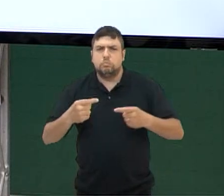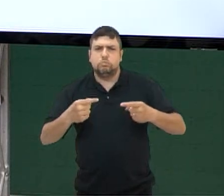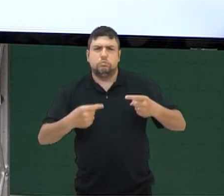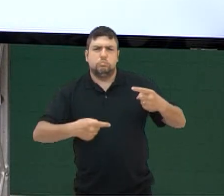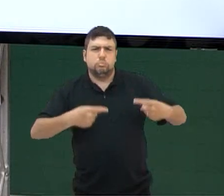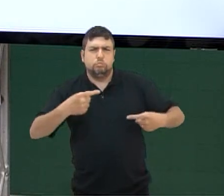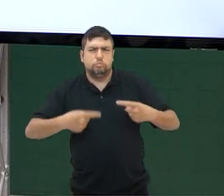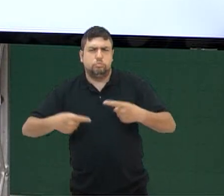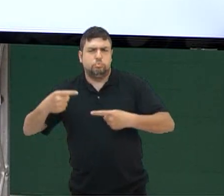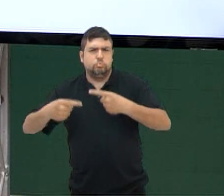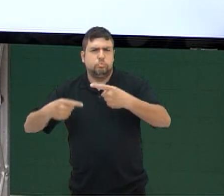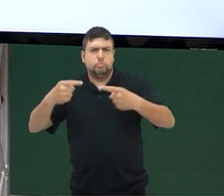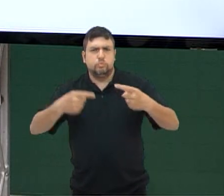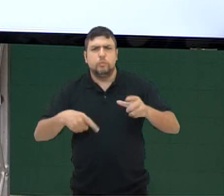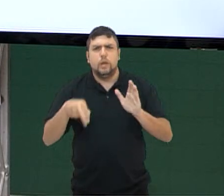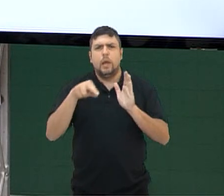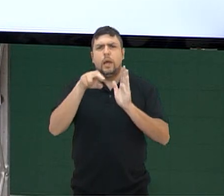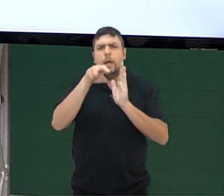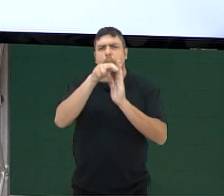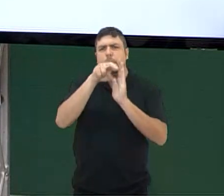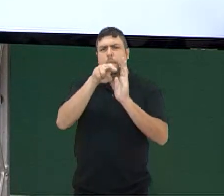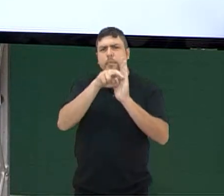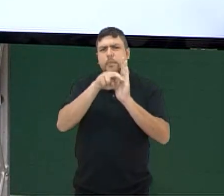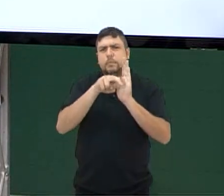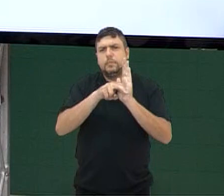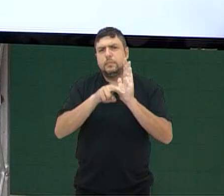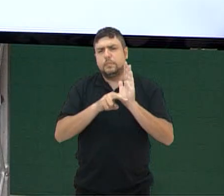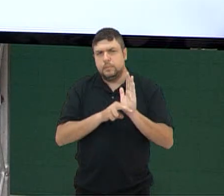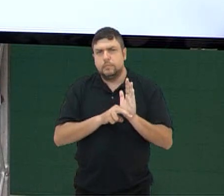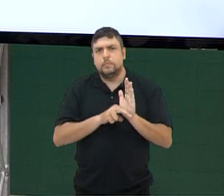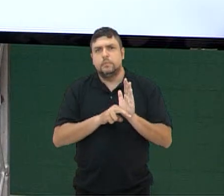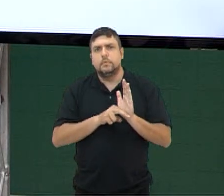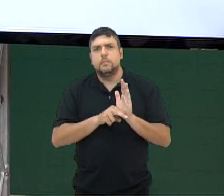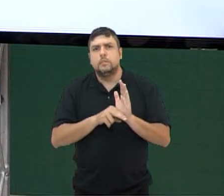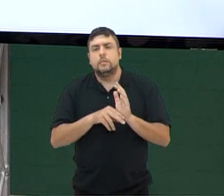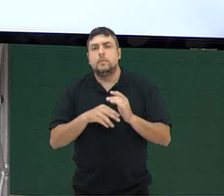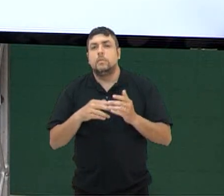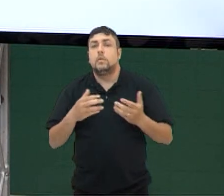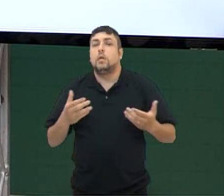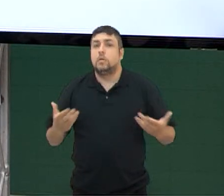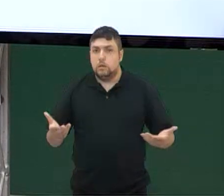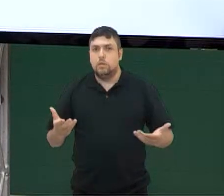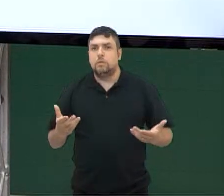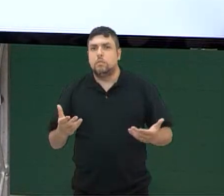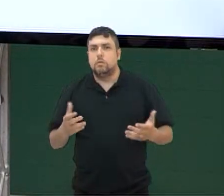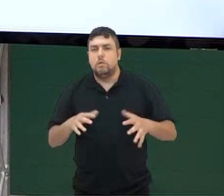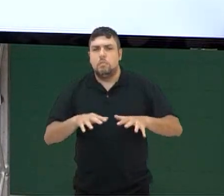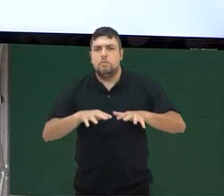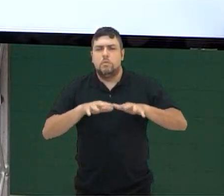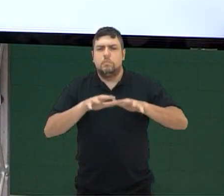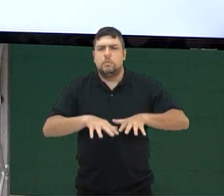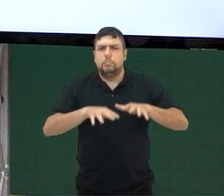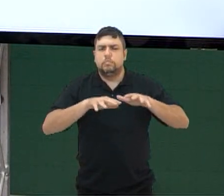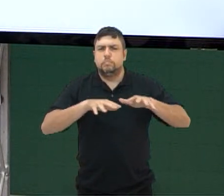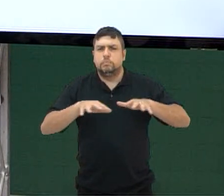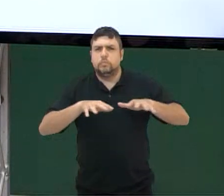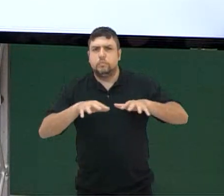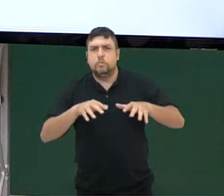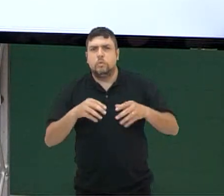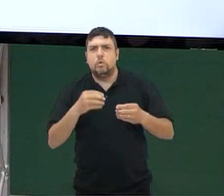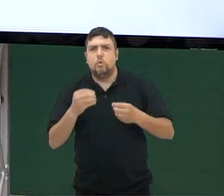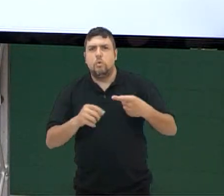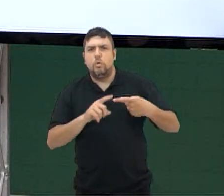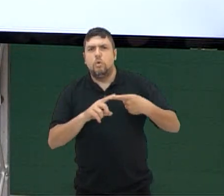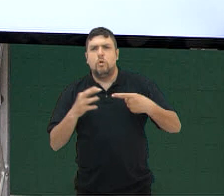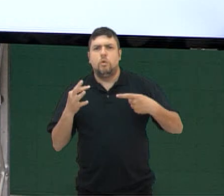discussões e de resoluções de como deve ser a arte a partir daquele momento. Então, esses movimentos são bastante conhecidos. Tem ali o